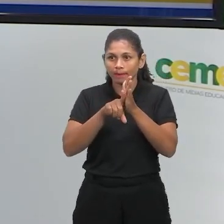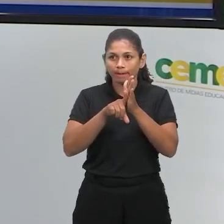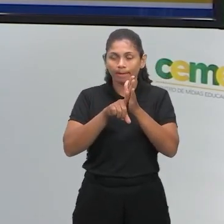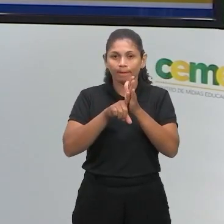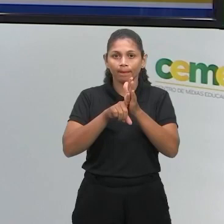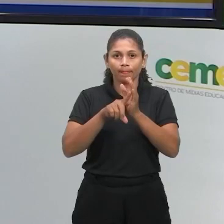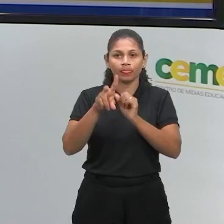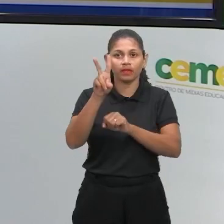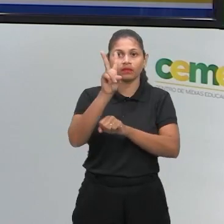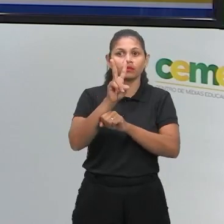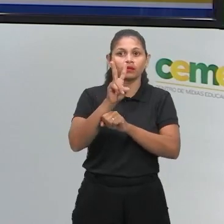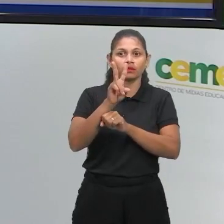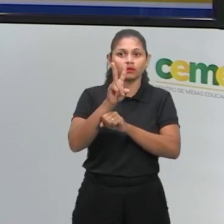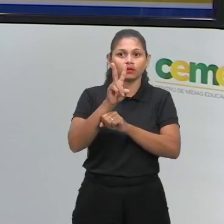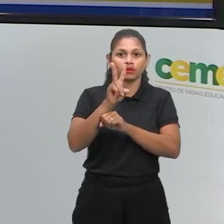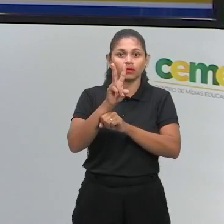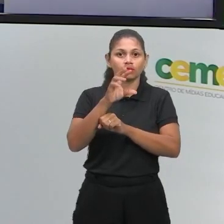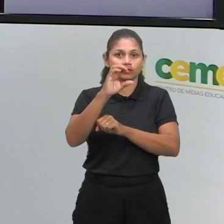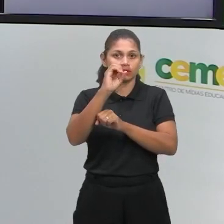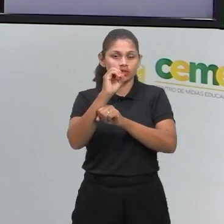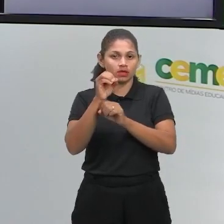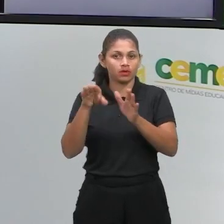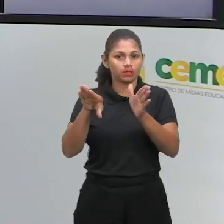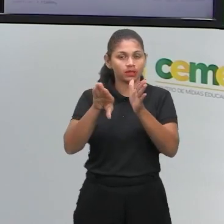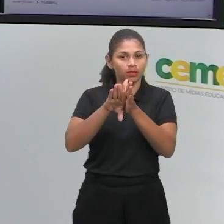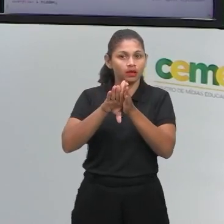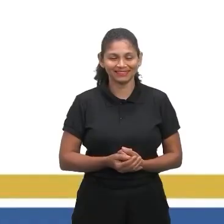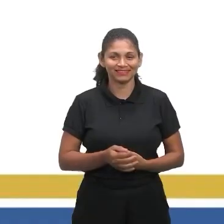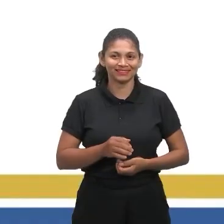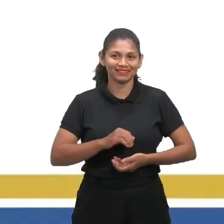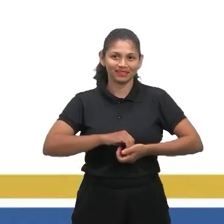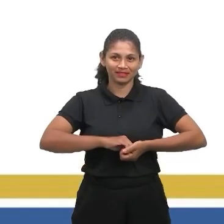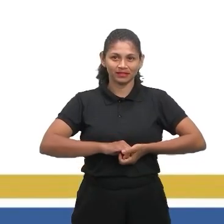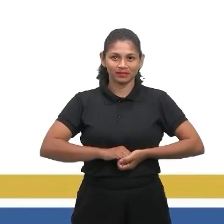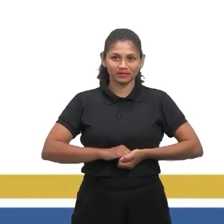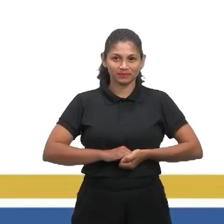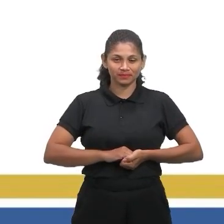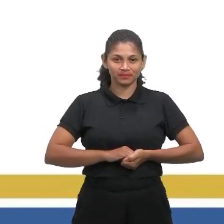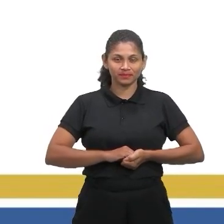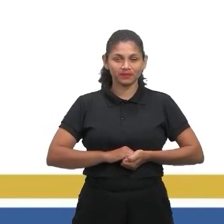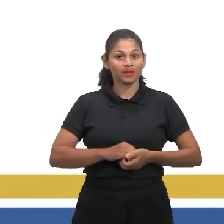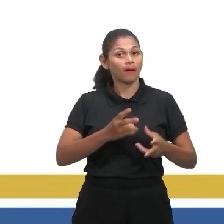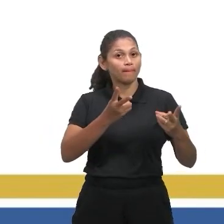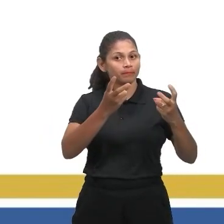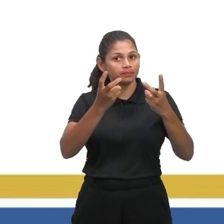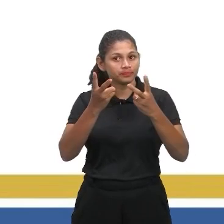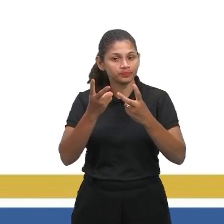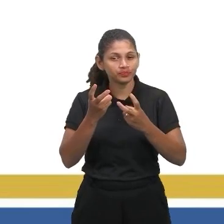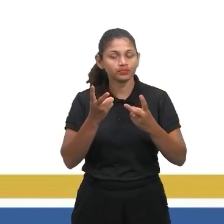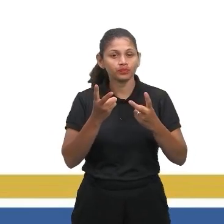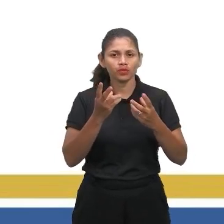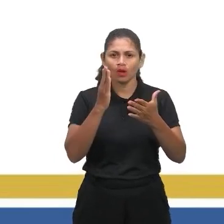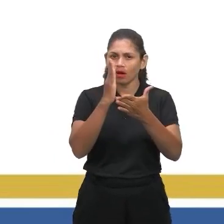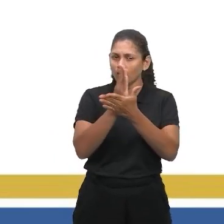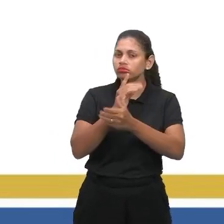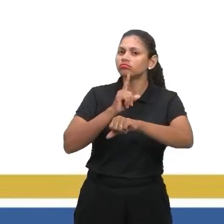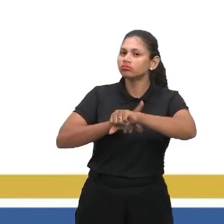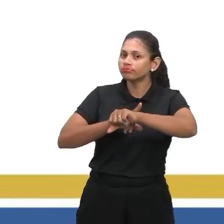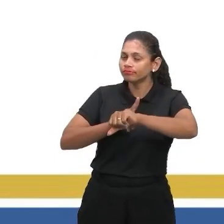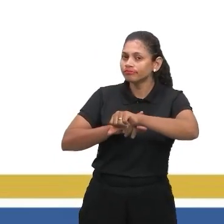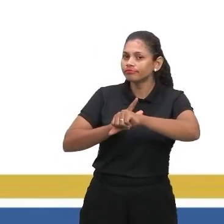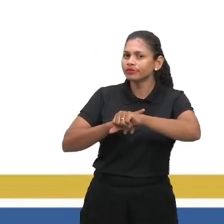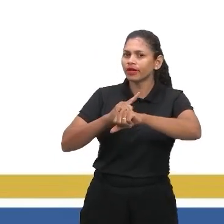velocidades baixas, ela teve entre 0 ao 4, que é 4 minutos. Então, a gente observa que em determinados momentos ela teve uma